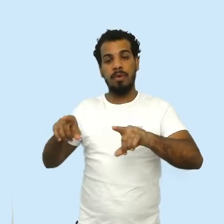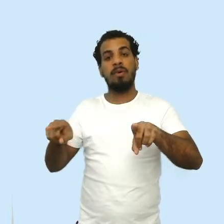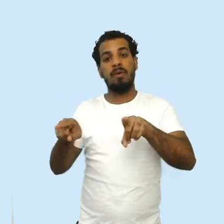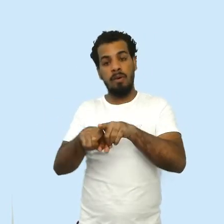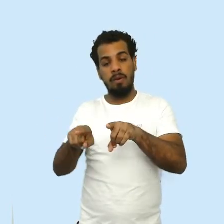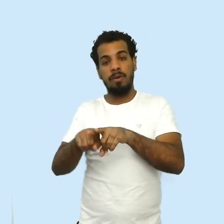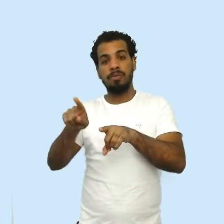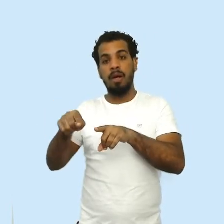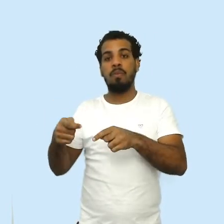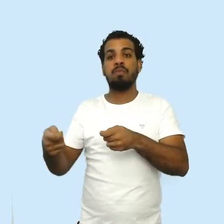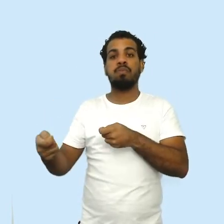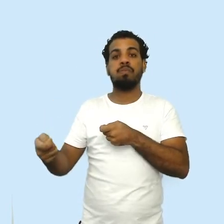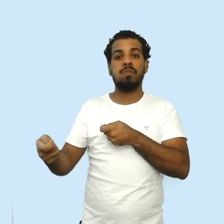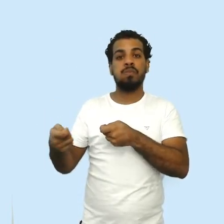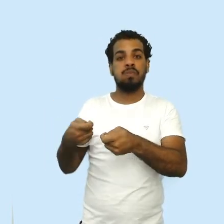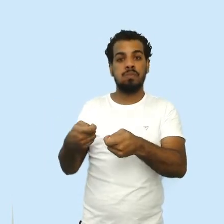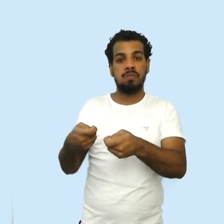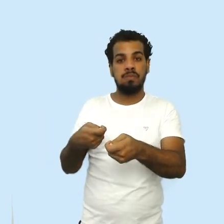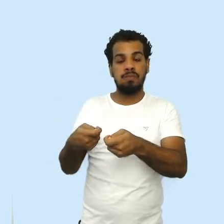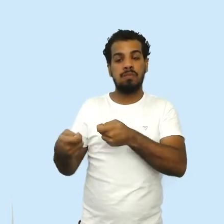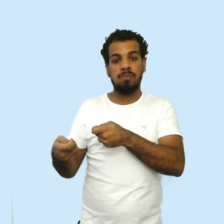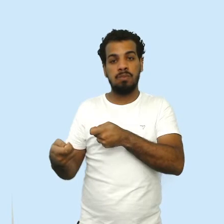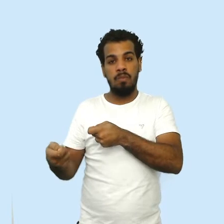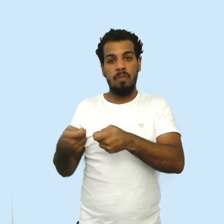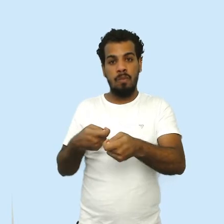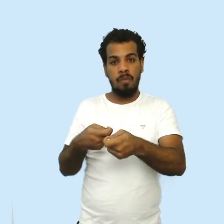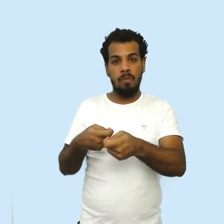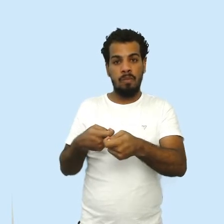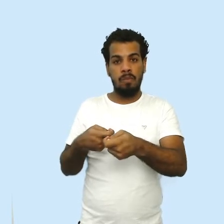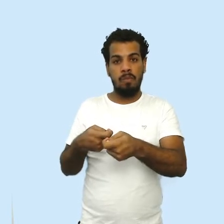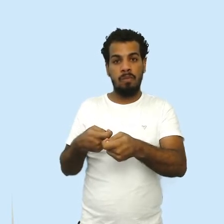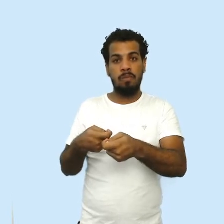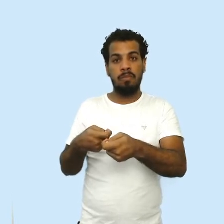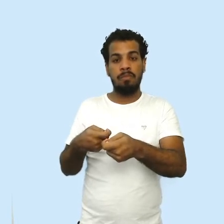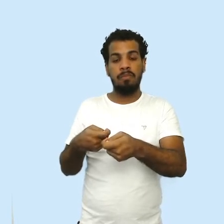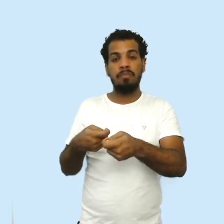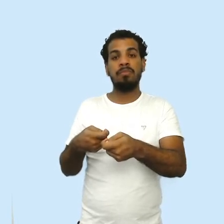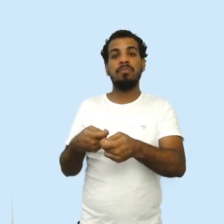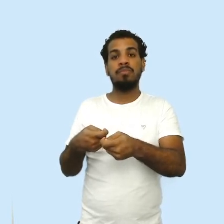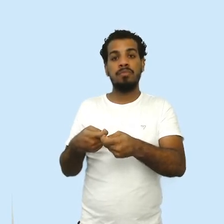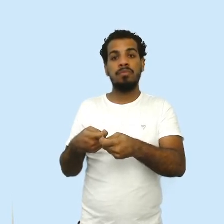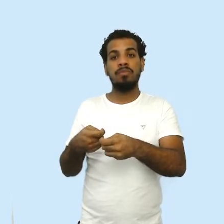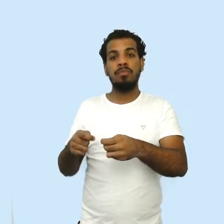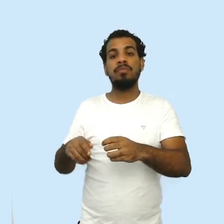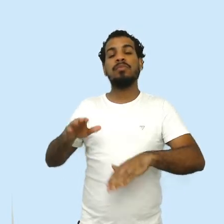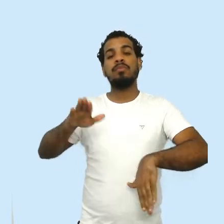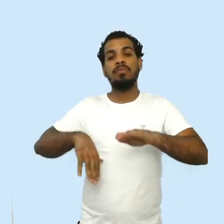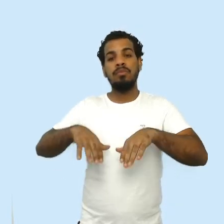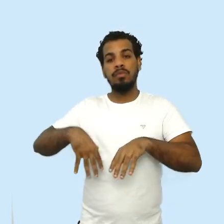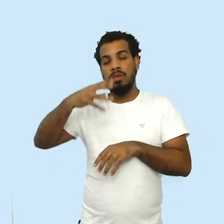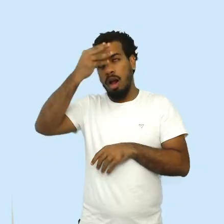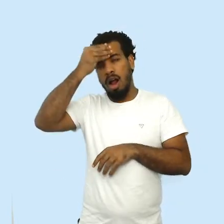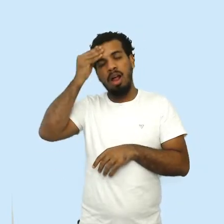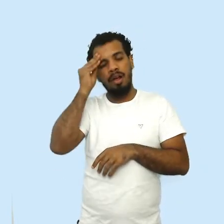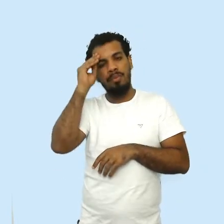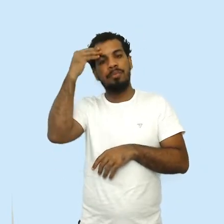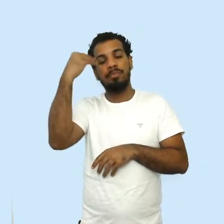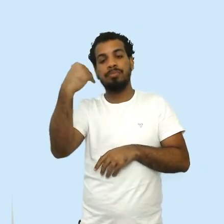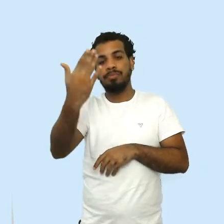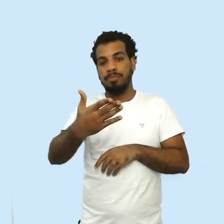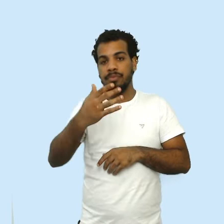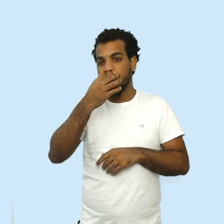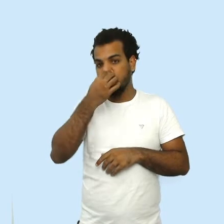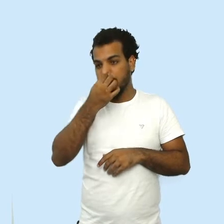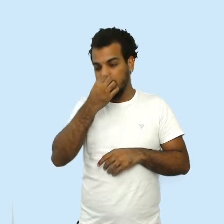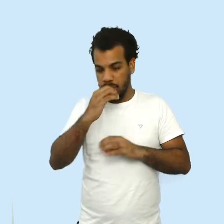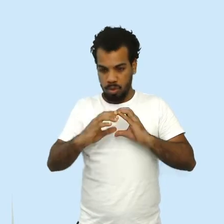e que controlam os meios de comunicação. Muitas vezes nos esquecemos, mas é importante lembrar que os meios de comunicação